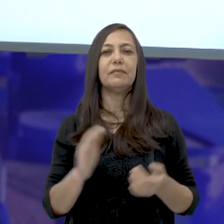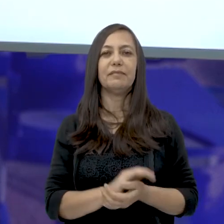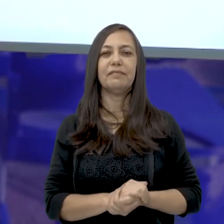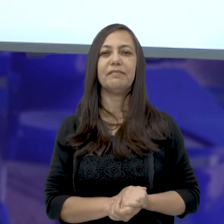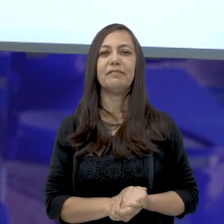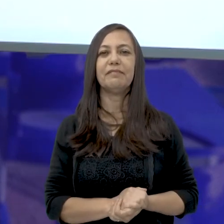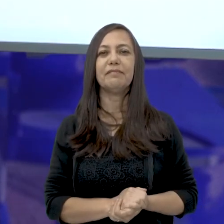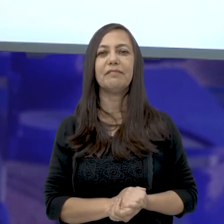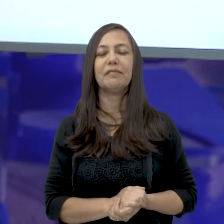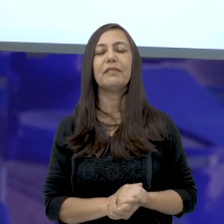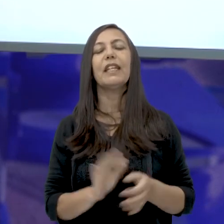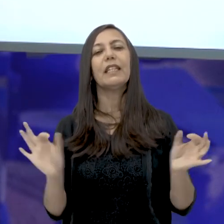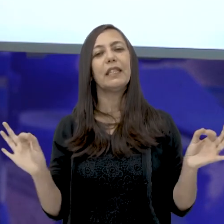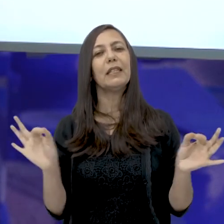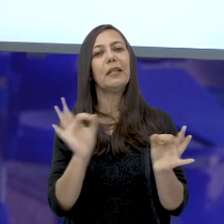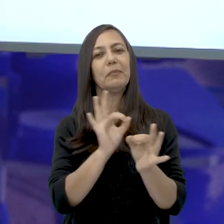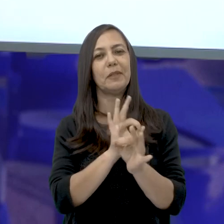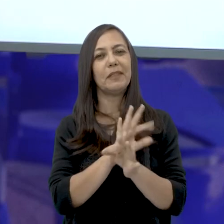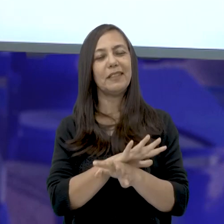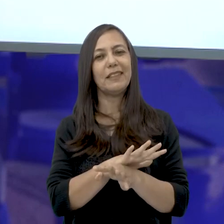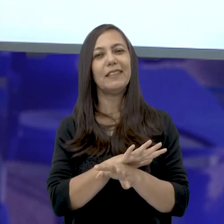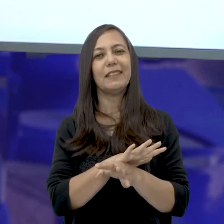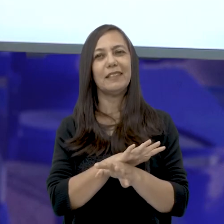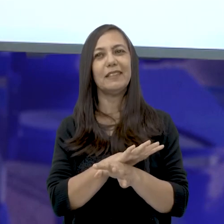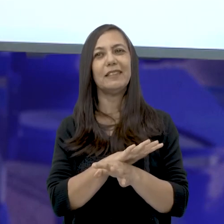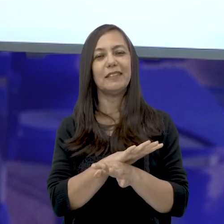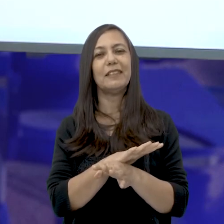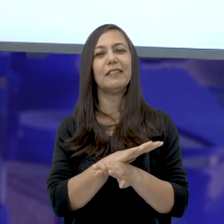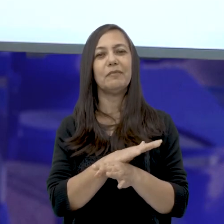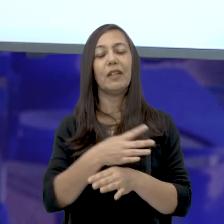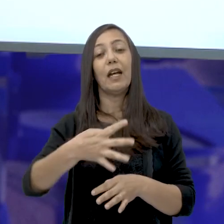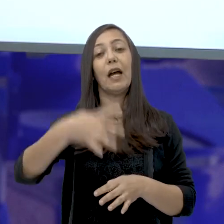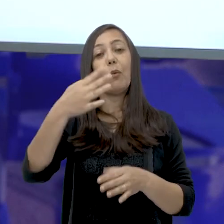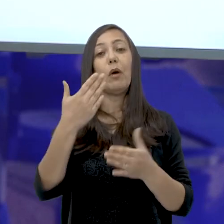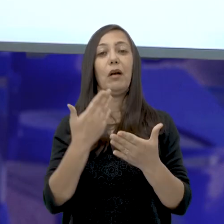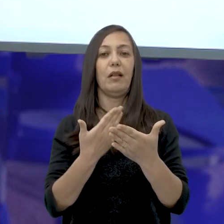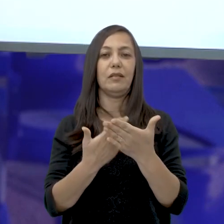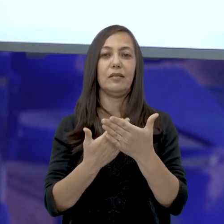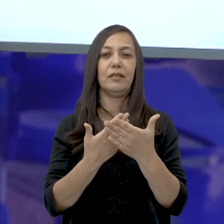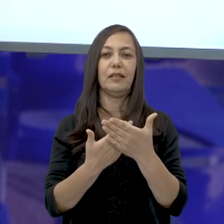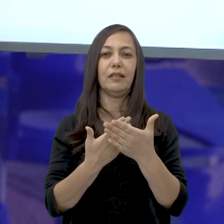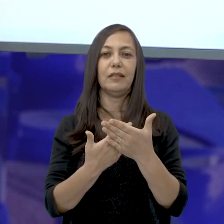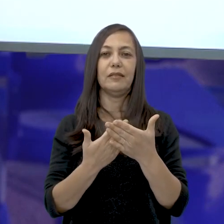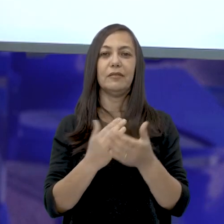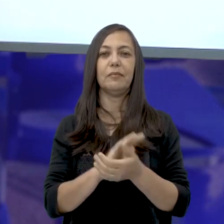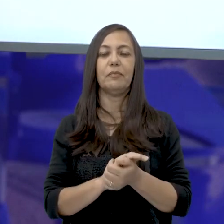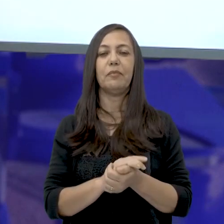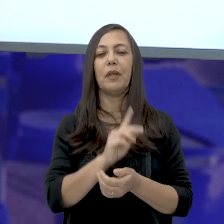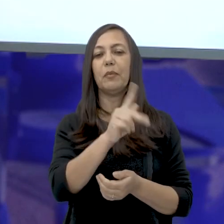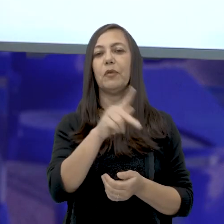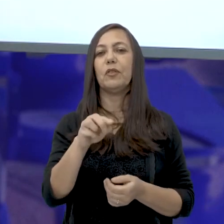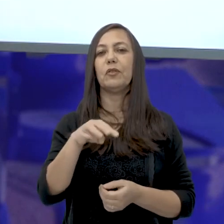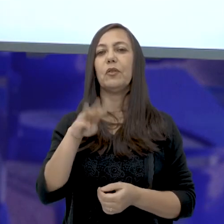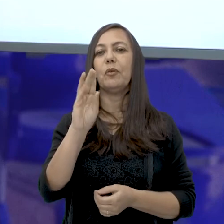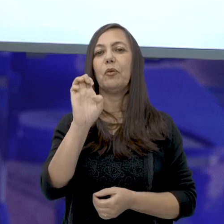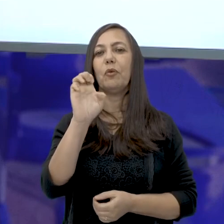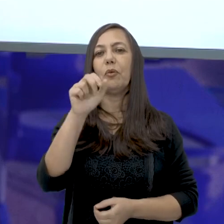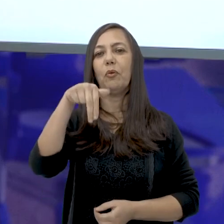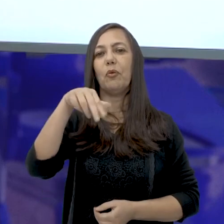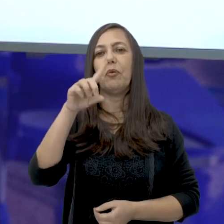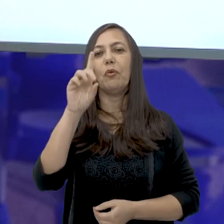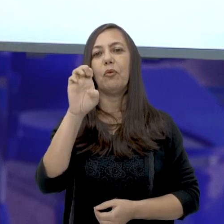esse aperfeiçoamento espiritual, certo? Essa própria tarefa, essa própria busca de de atingir